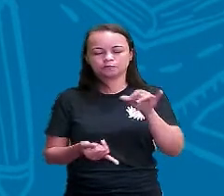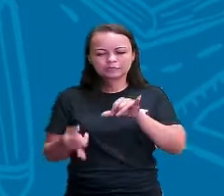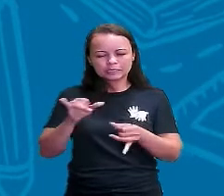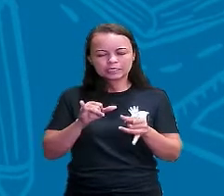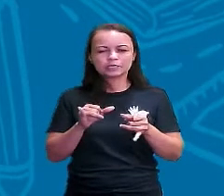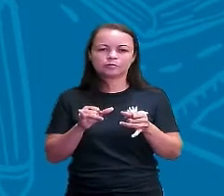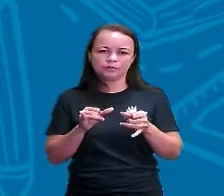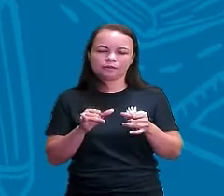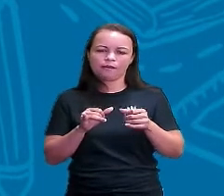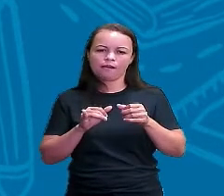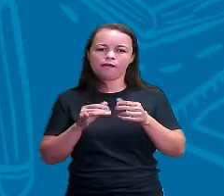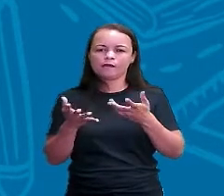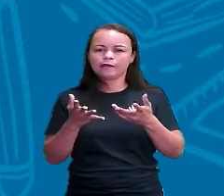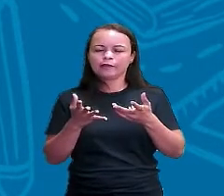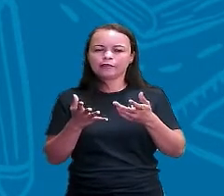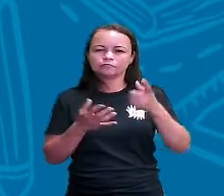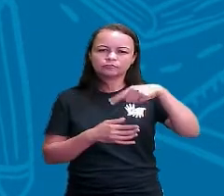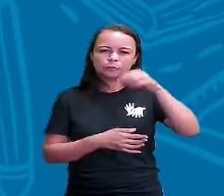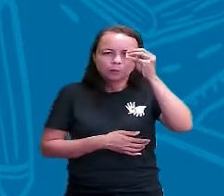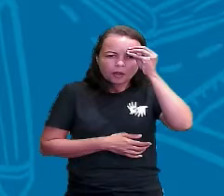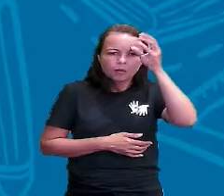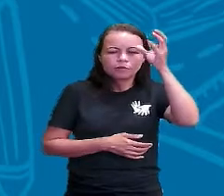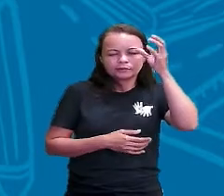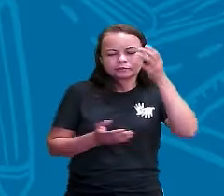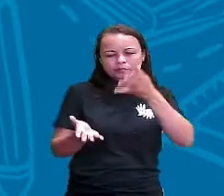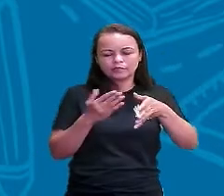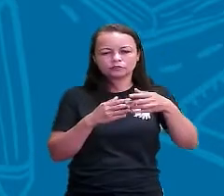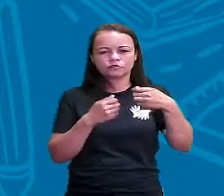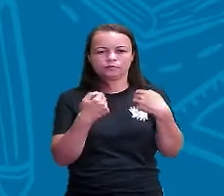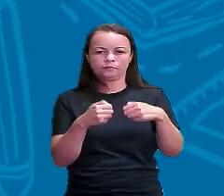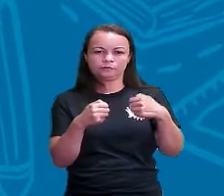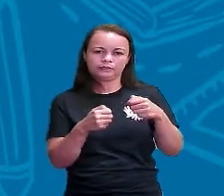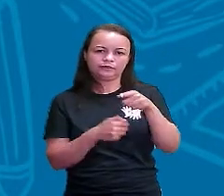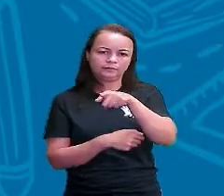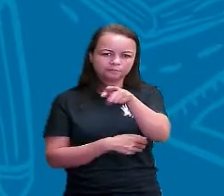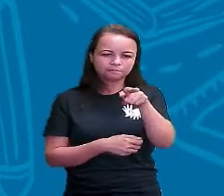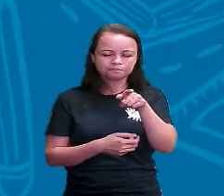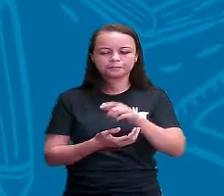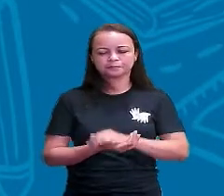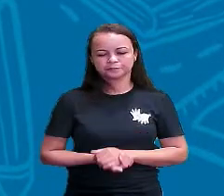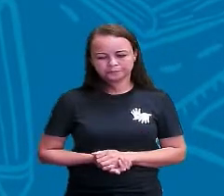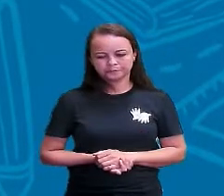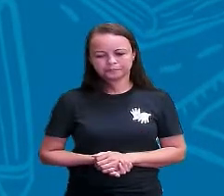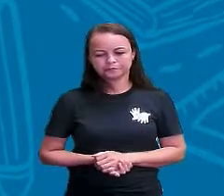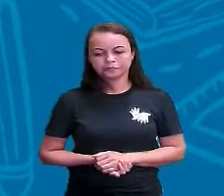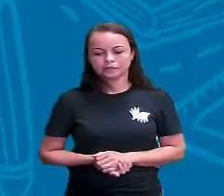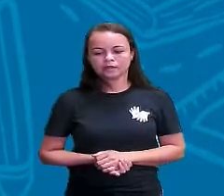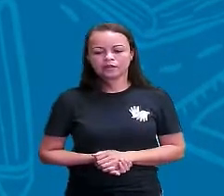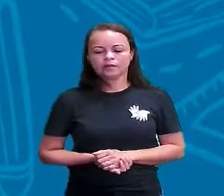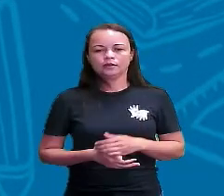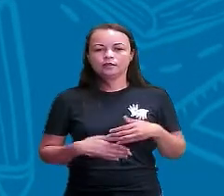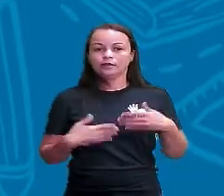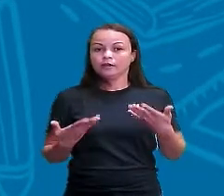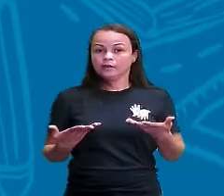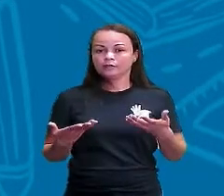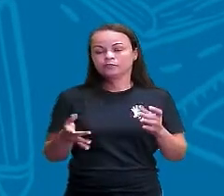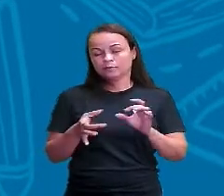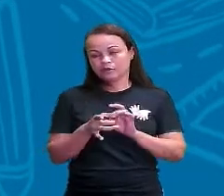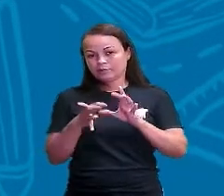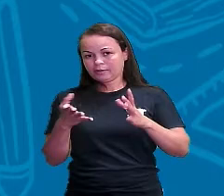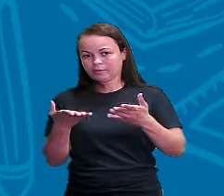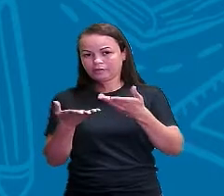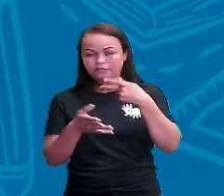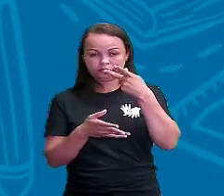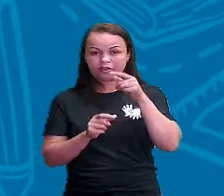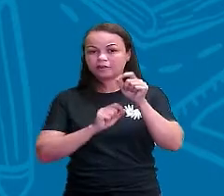Então, por isso você precisa saber. Mas eu não podia ficar só nessas informações. E aí, eu vou tomar a liberdade de falar o